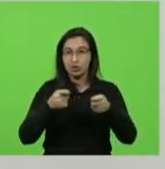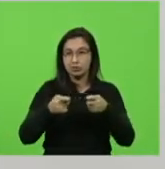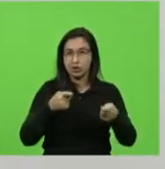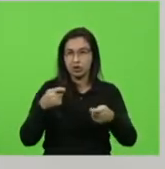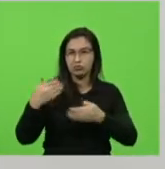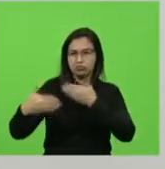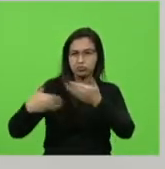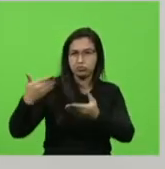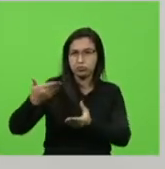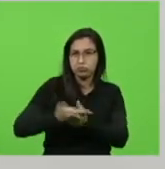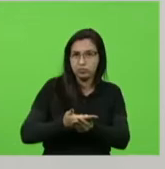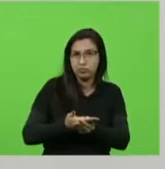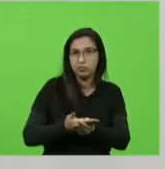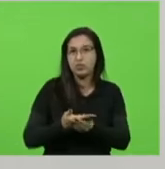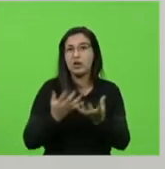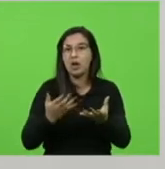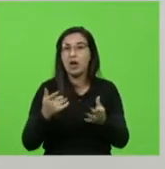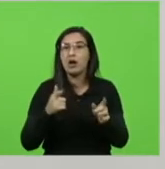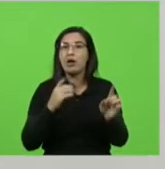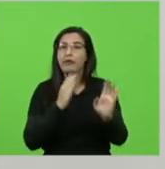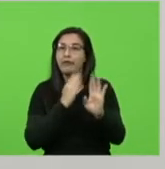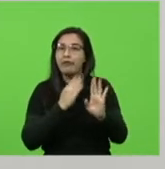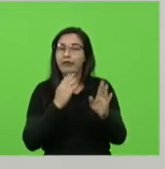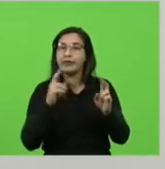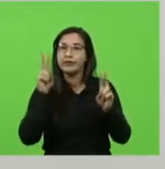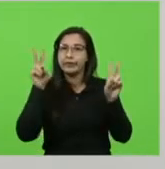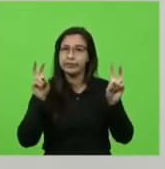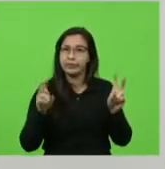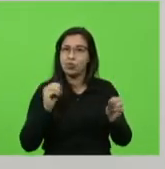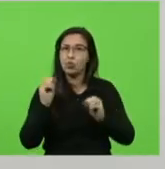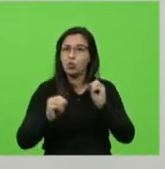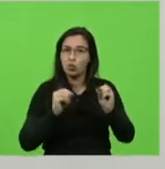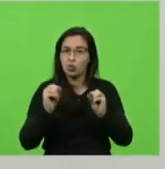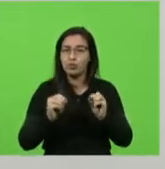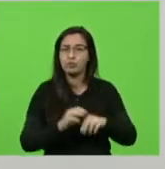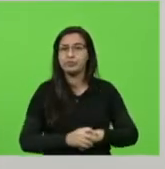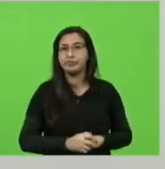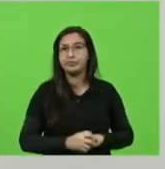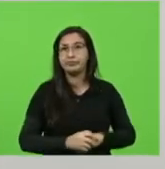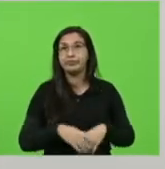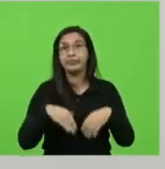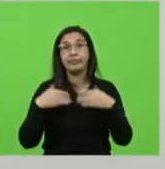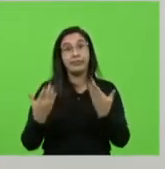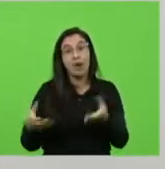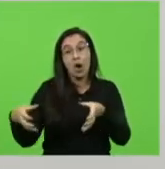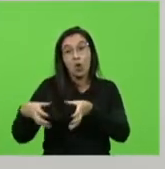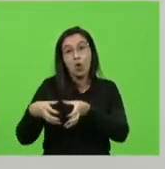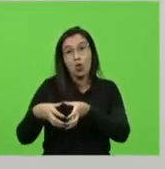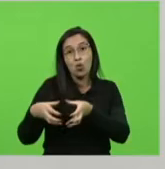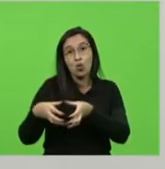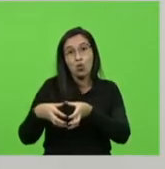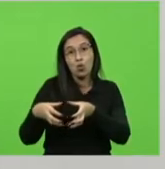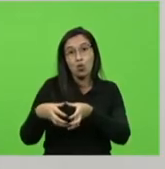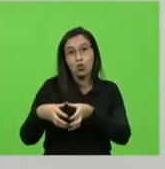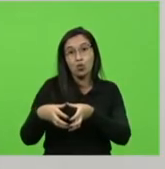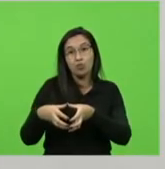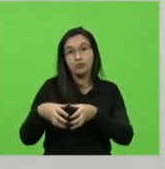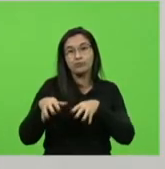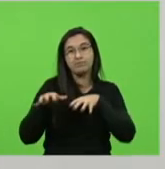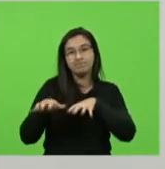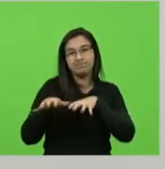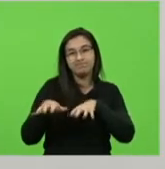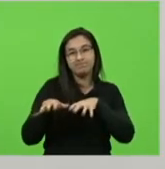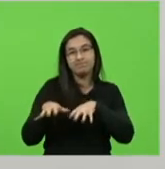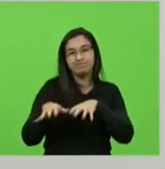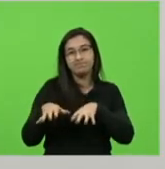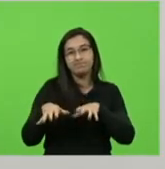de investigar esses fatos. Bom, apesar disso, um pequeno grupo de militância gaysista do movimento